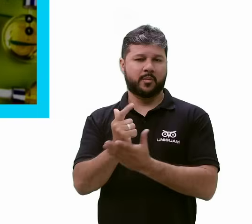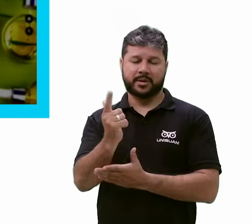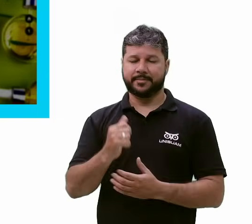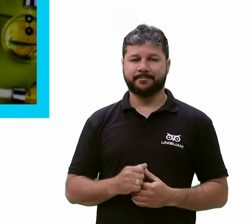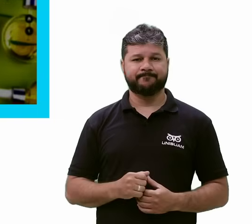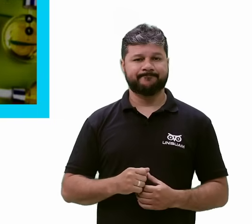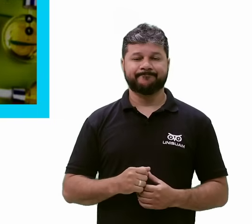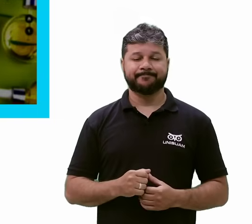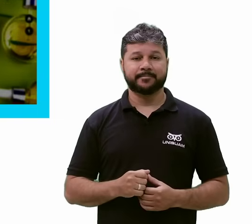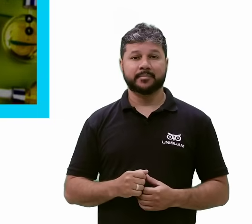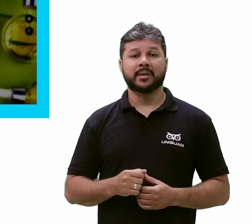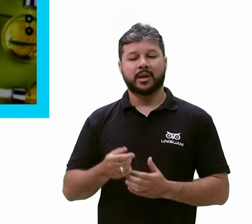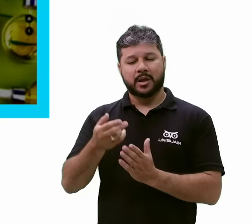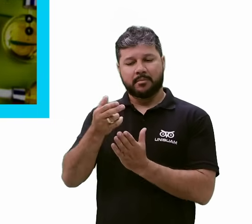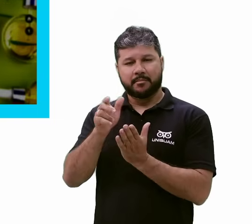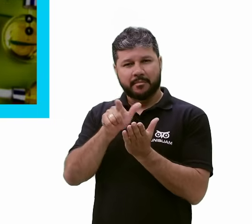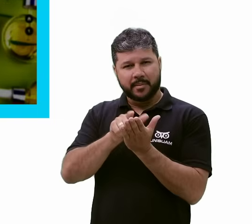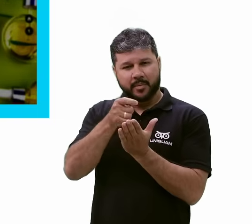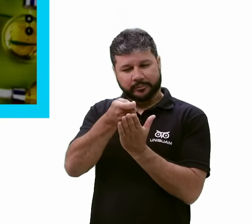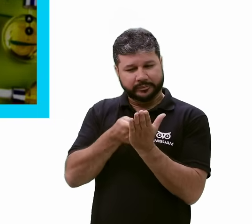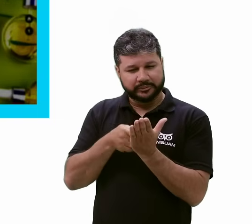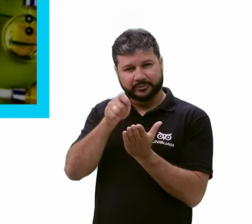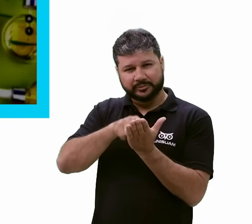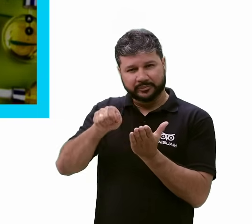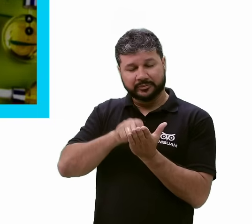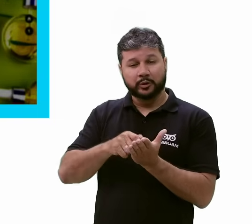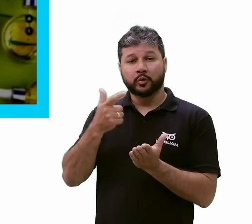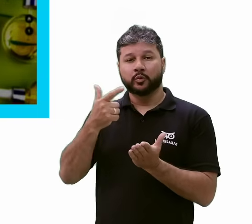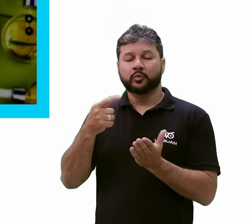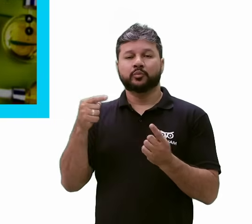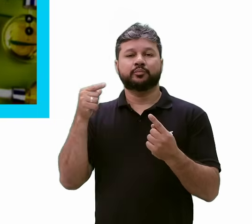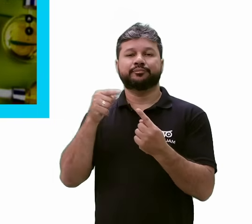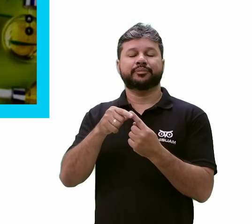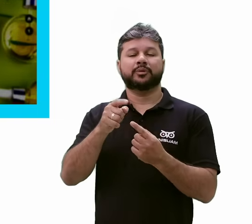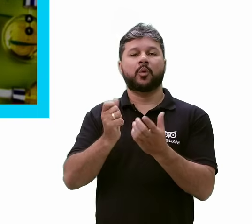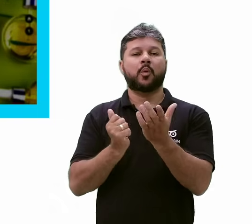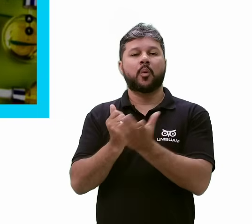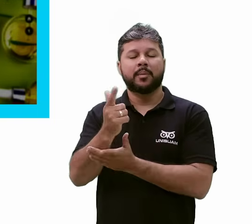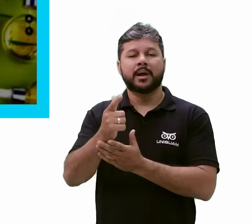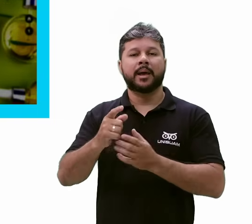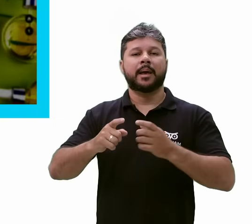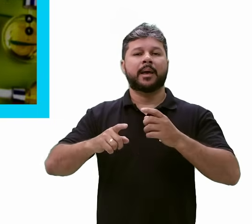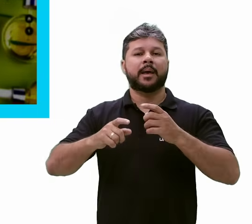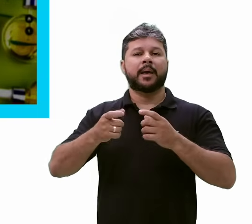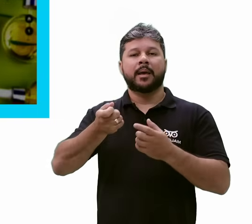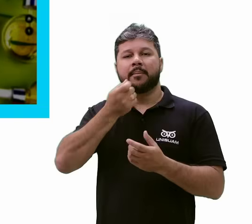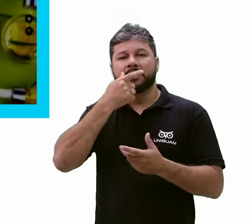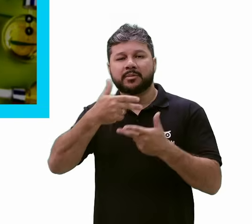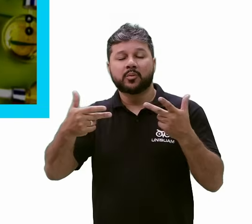conseguir, tá? A nossa receita não tinha validade para comprar